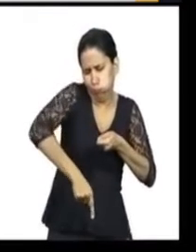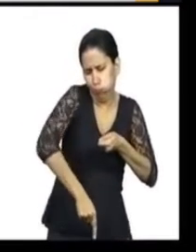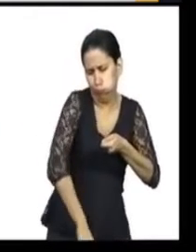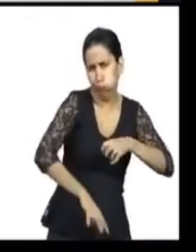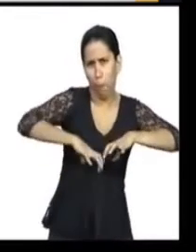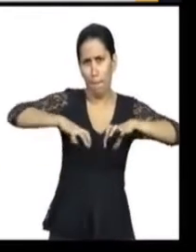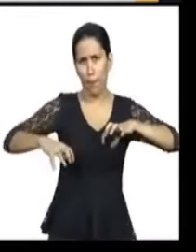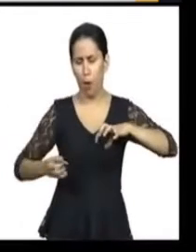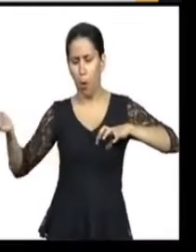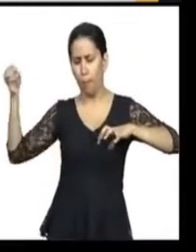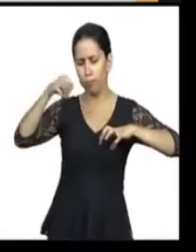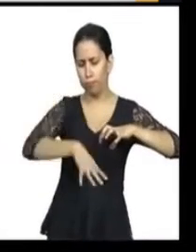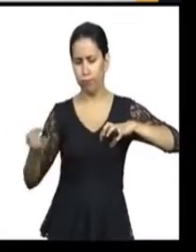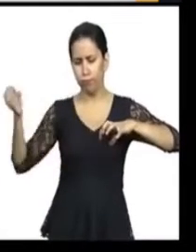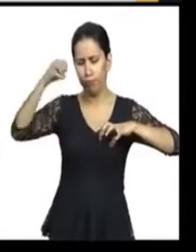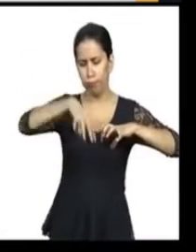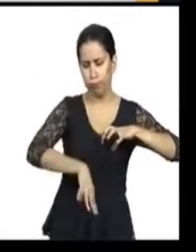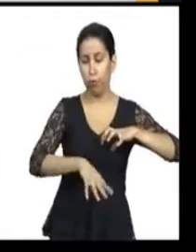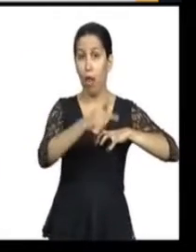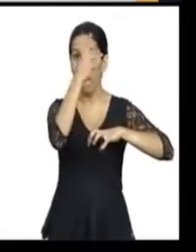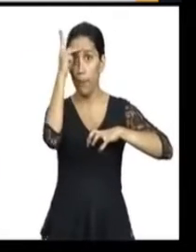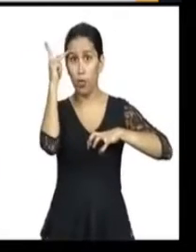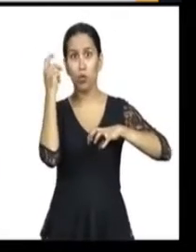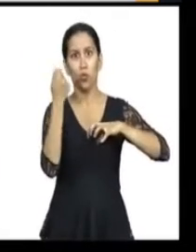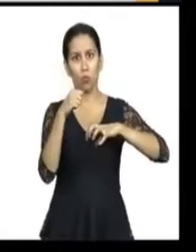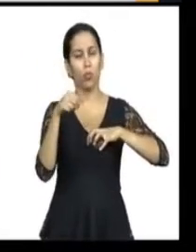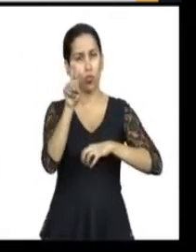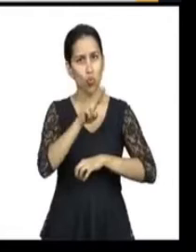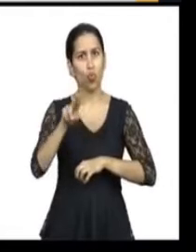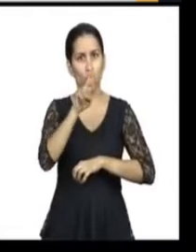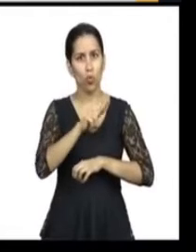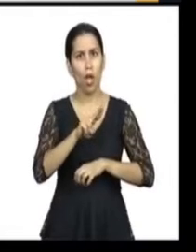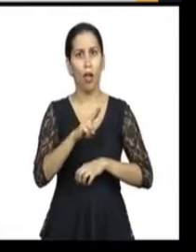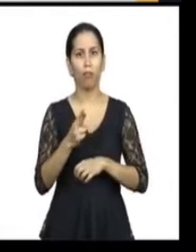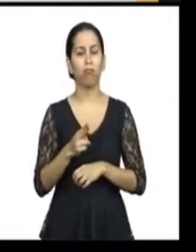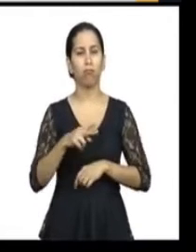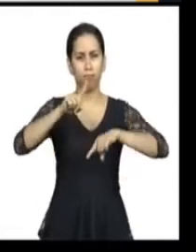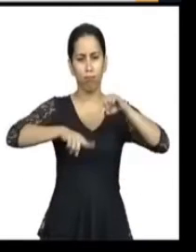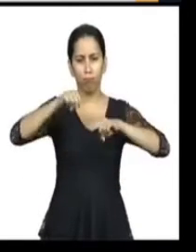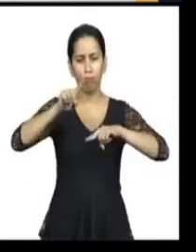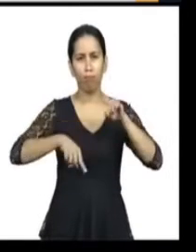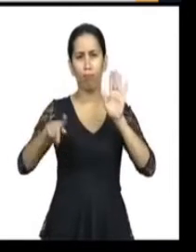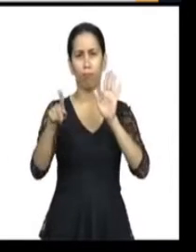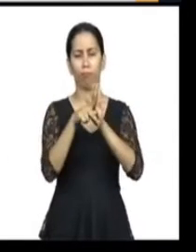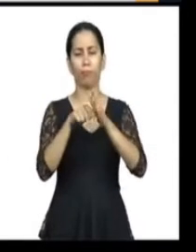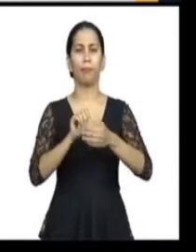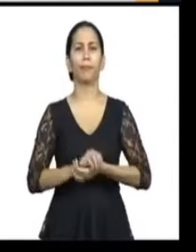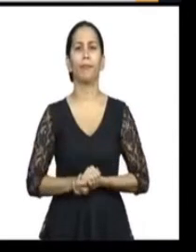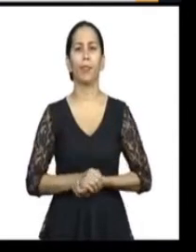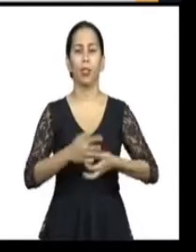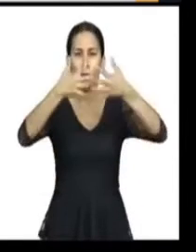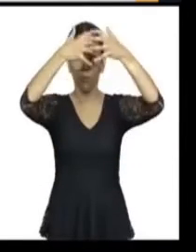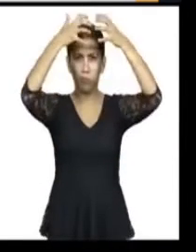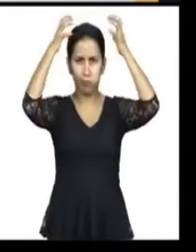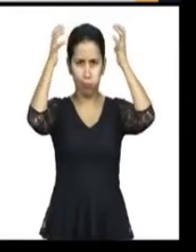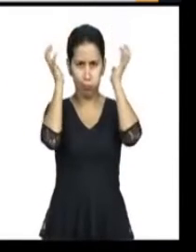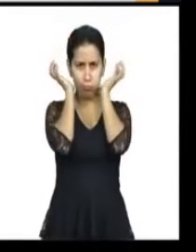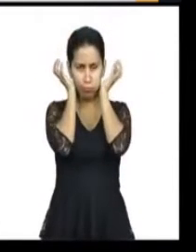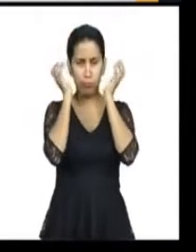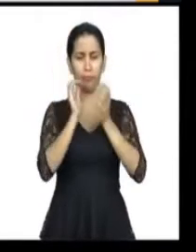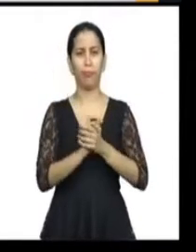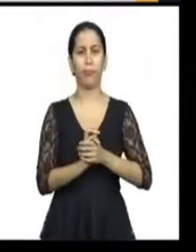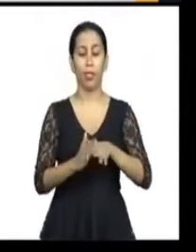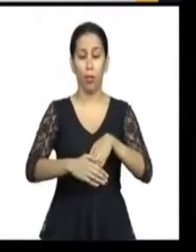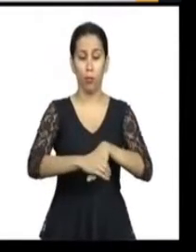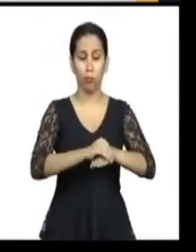Nesse trabalho, todos devem usar os equipamentos de proteção individual recomendados: capacete,